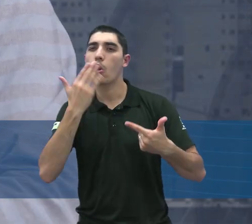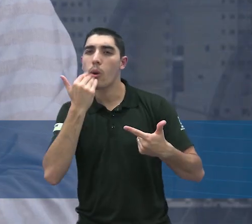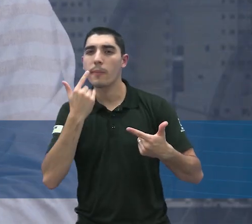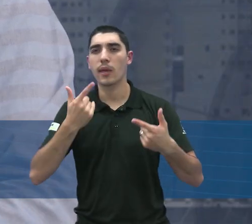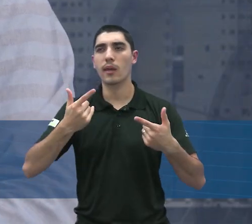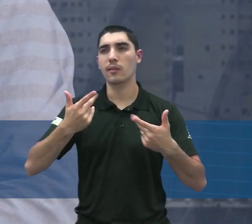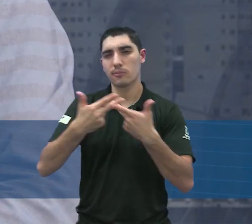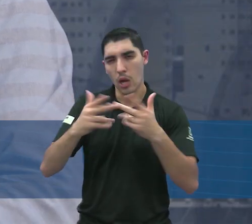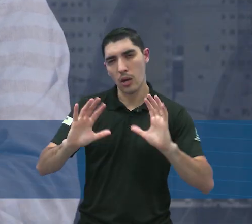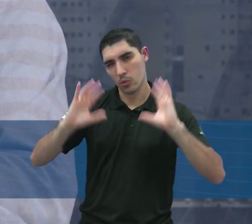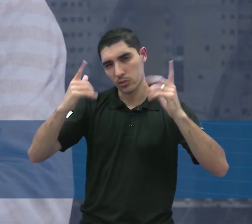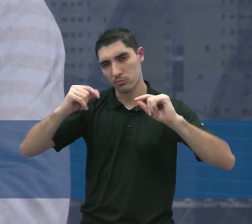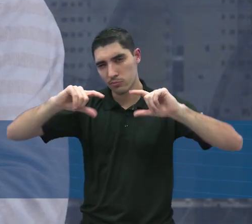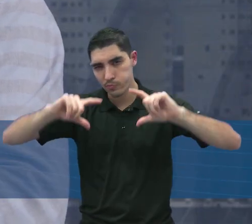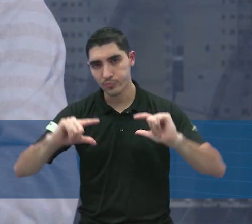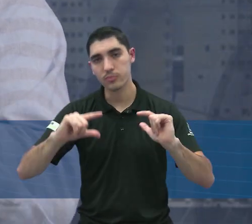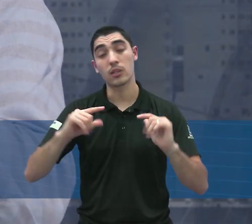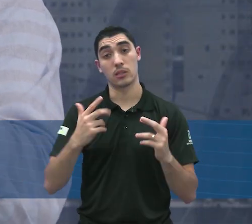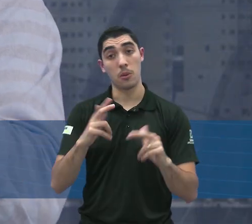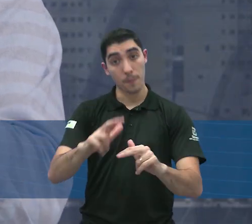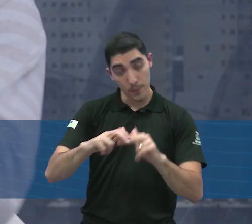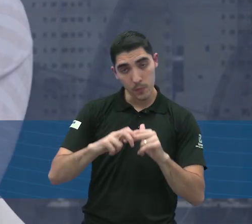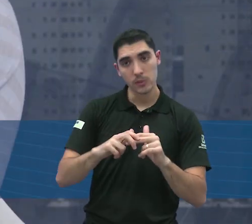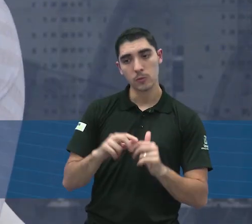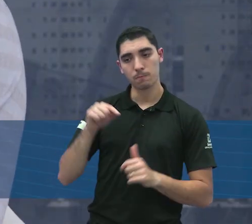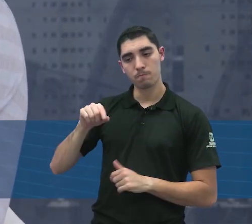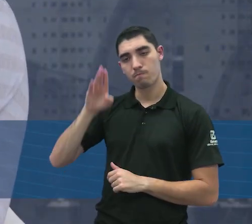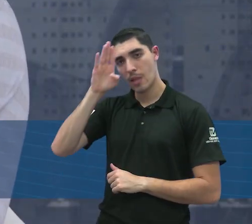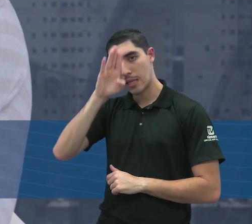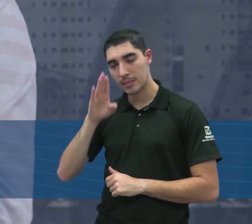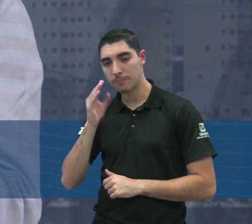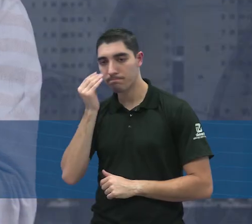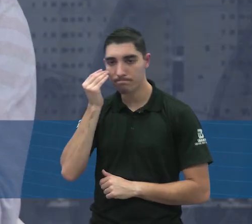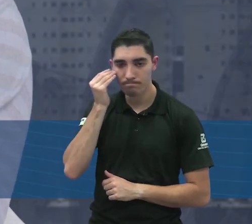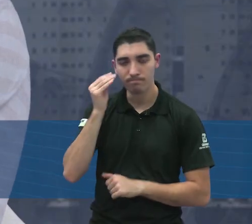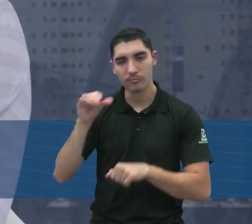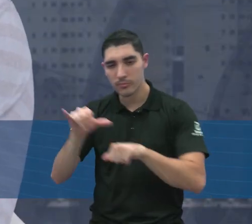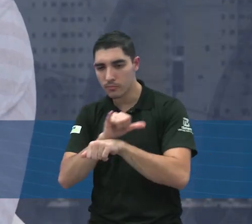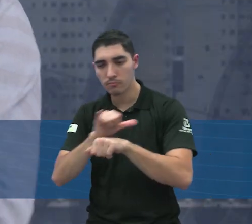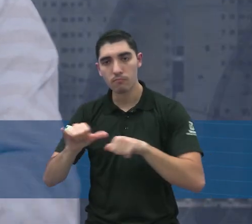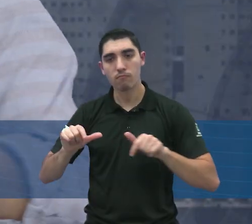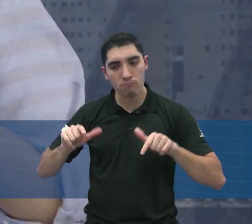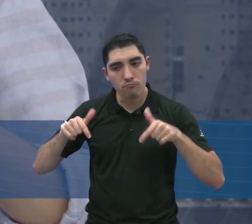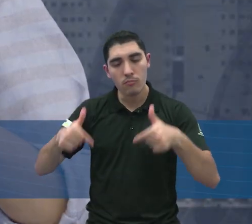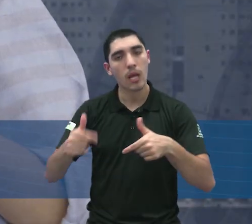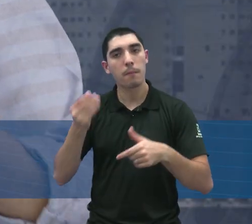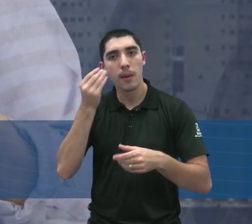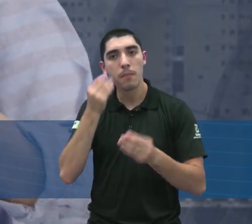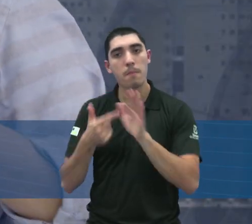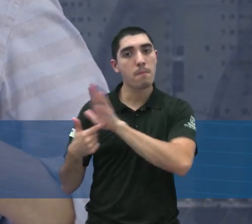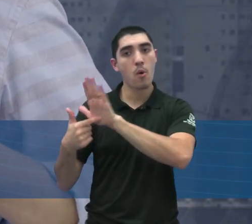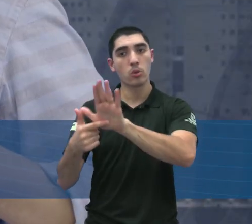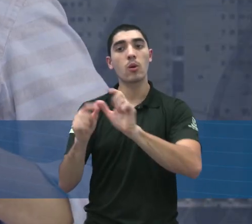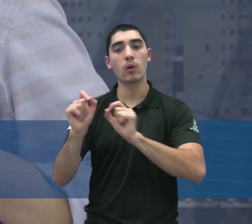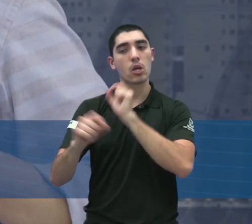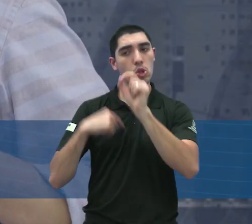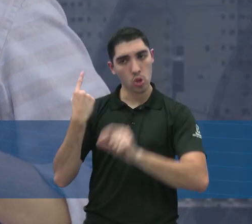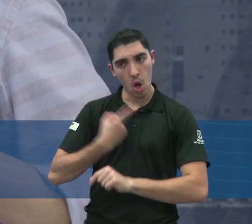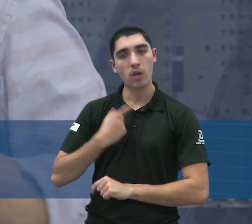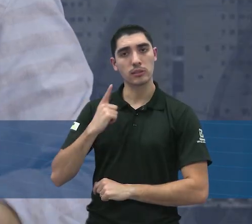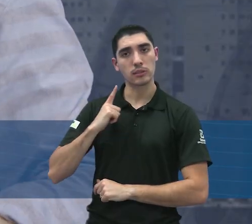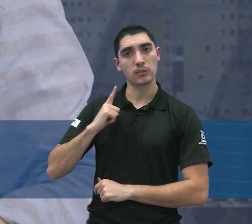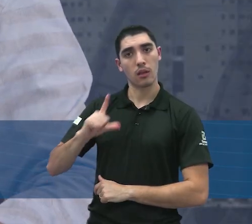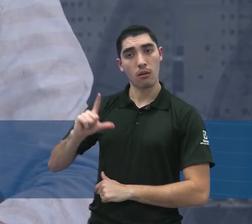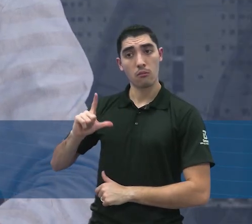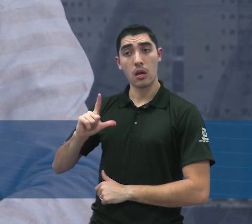muito relevante quando existem muitas posições prévias e essas posições prévias que podem mostrar algum interesse anterior.